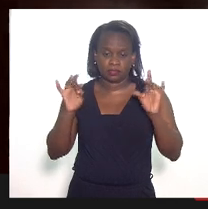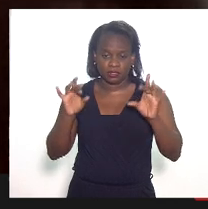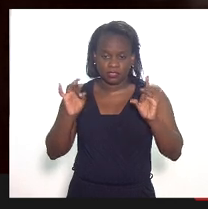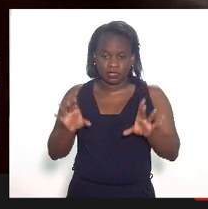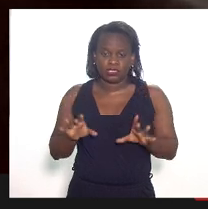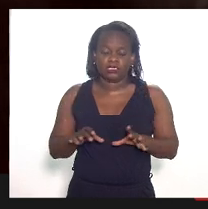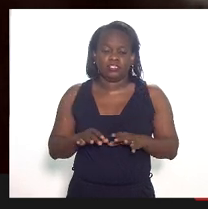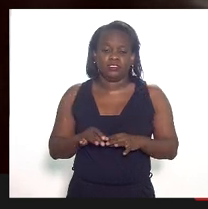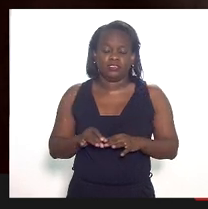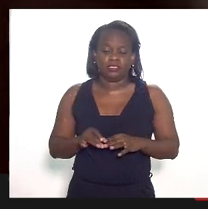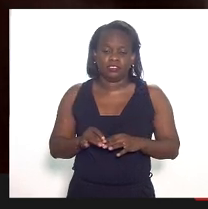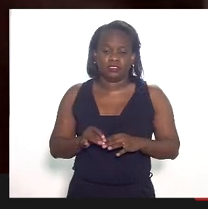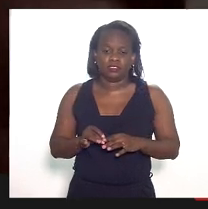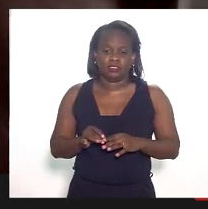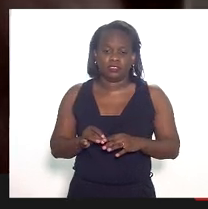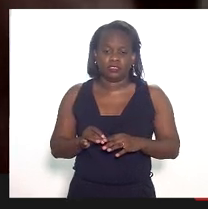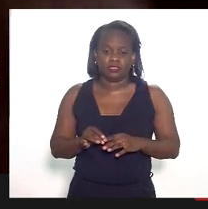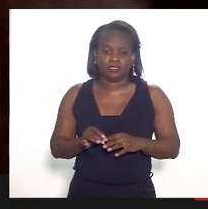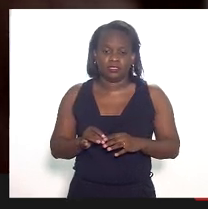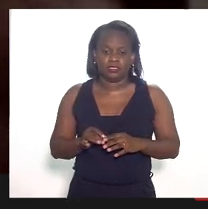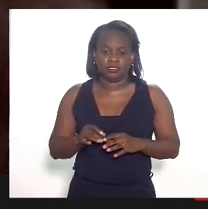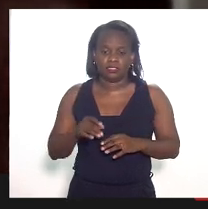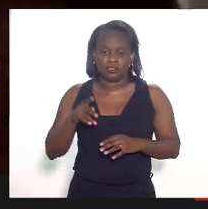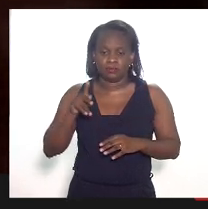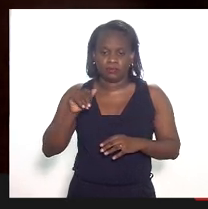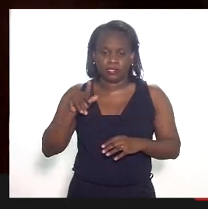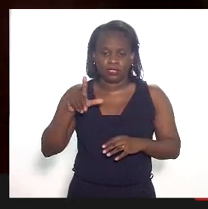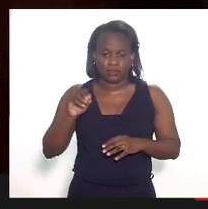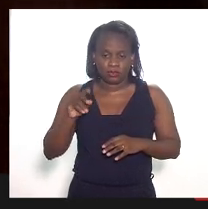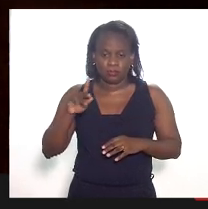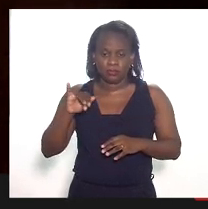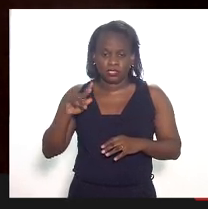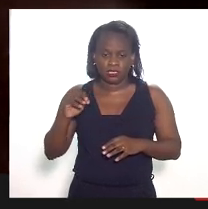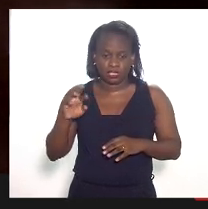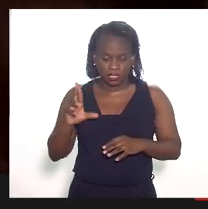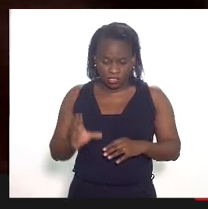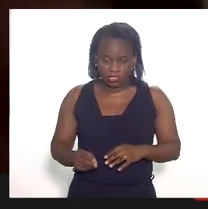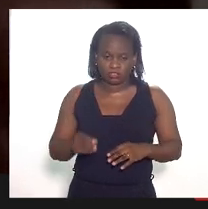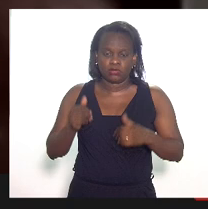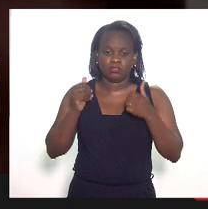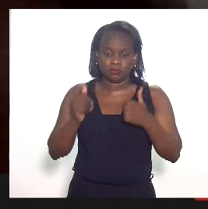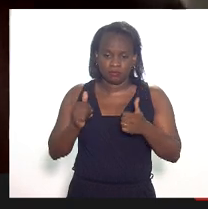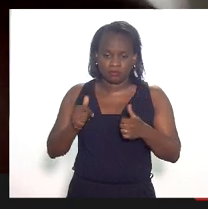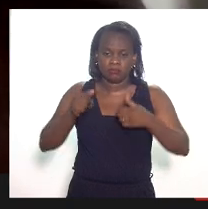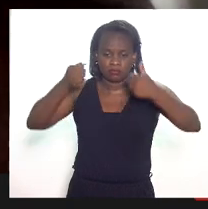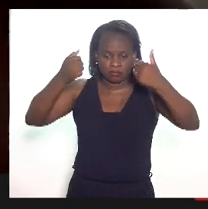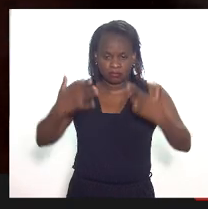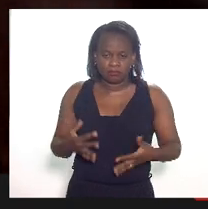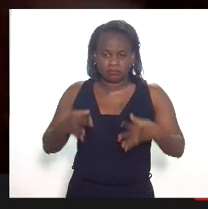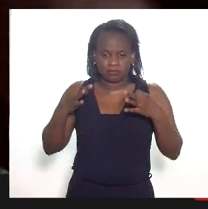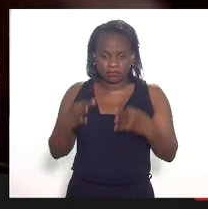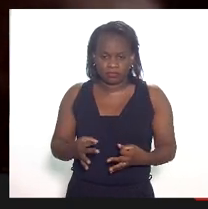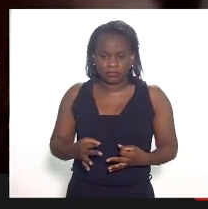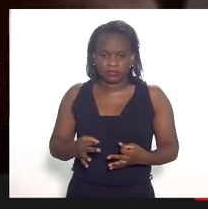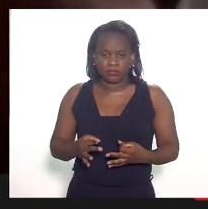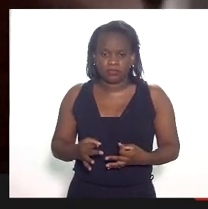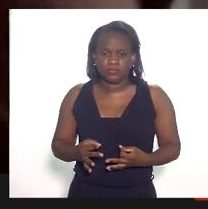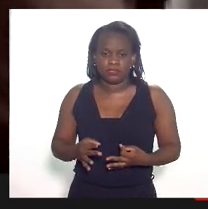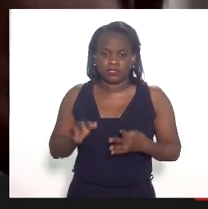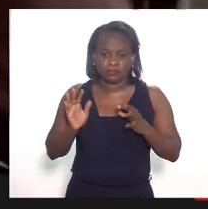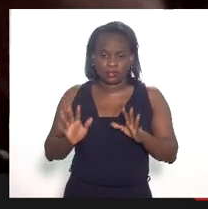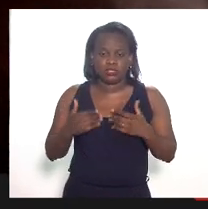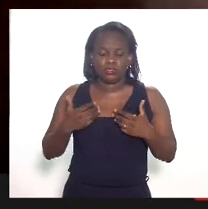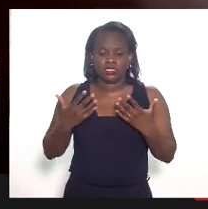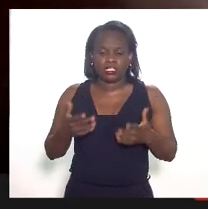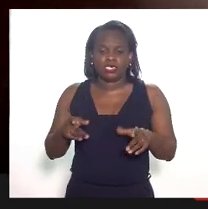privilegiada, o doutor Paulo Pinheiro foi muito enfático nesse sentido, mas